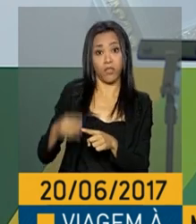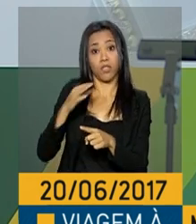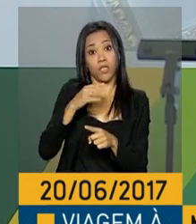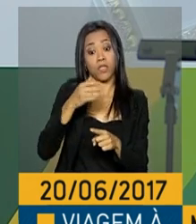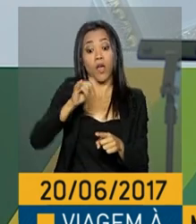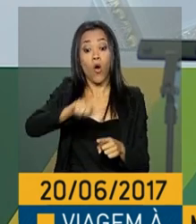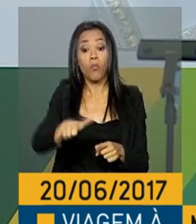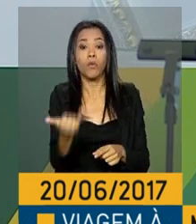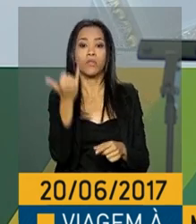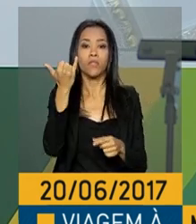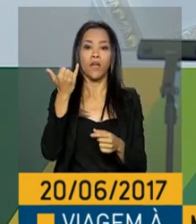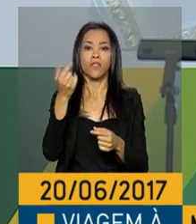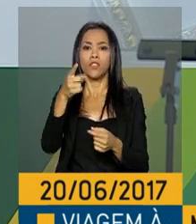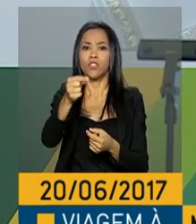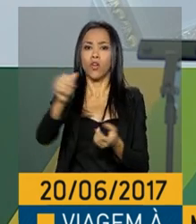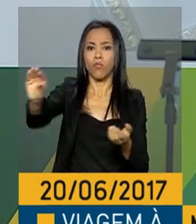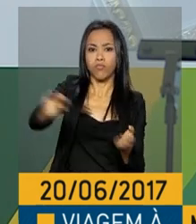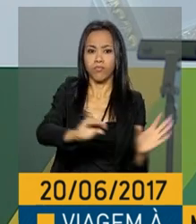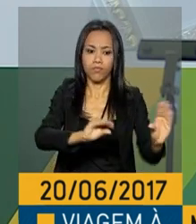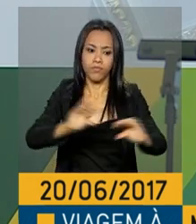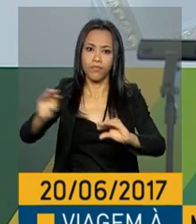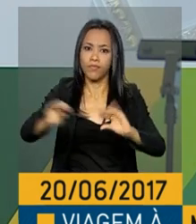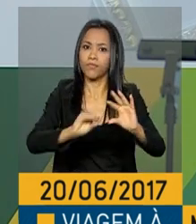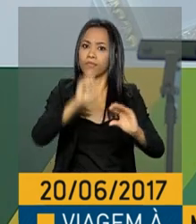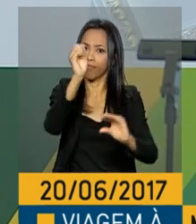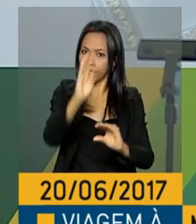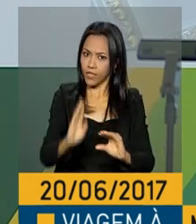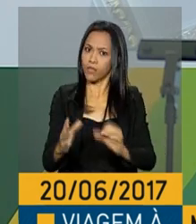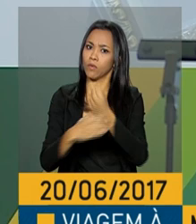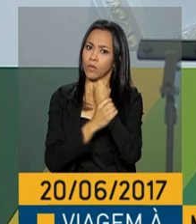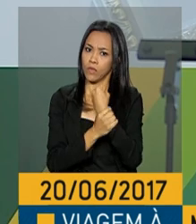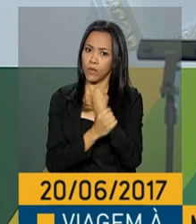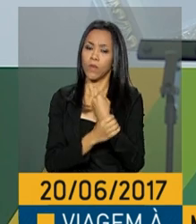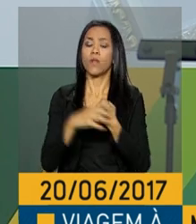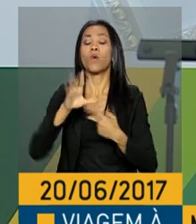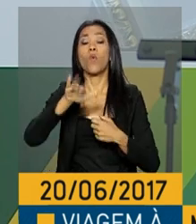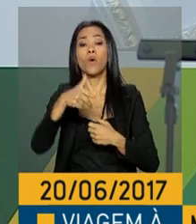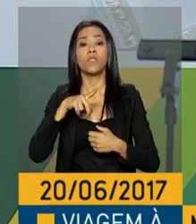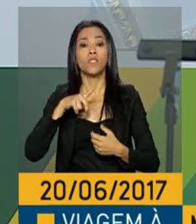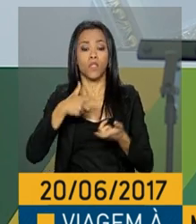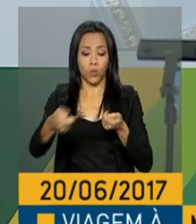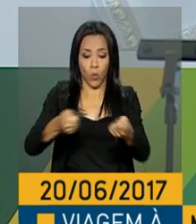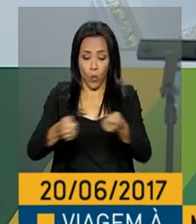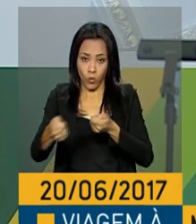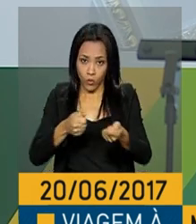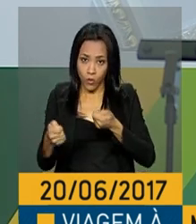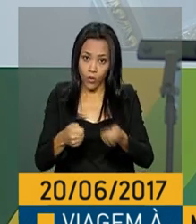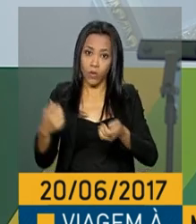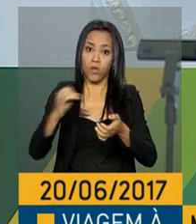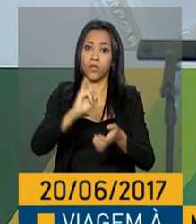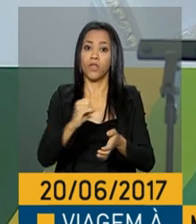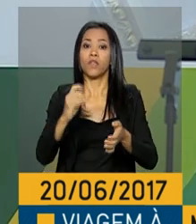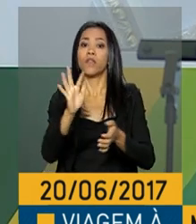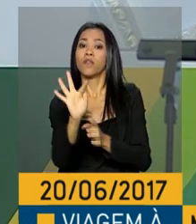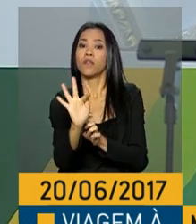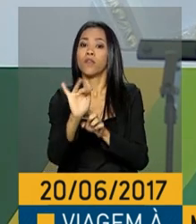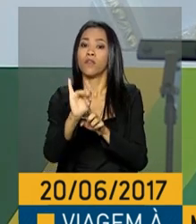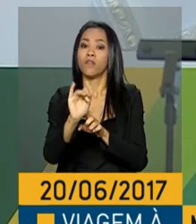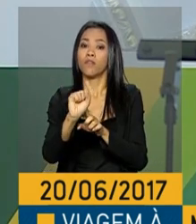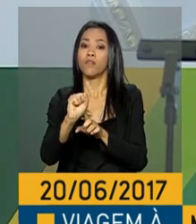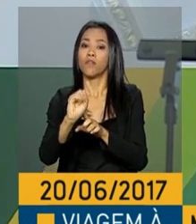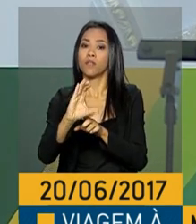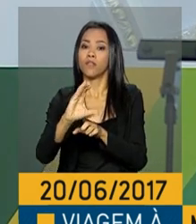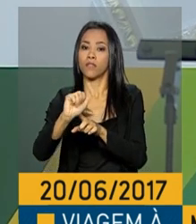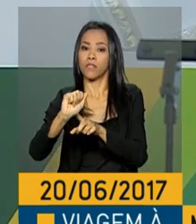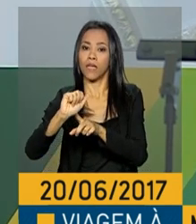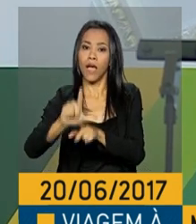oportunidades de investimentos seguros. Porque, além de promover o equilíbrio fiscal, nós temos levado adiante também uma